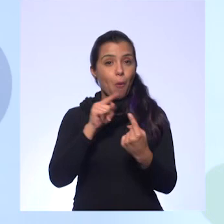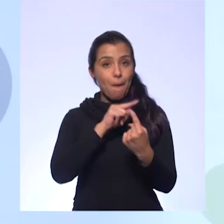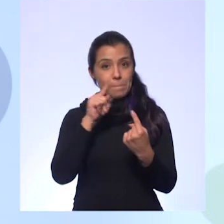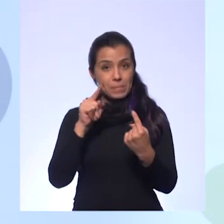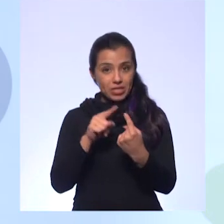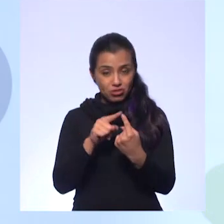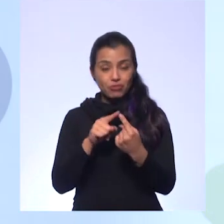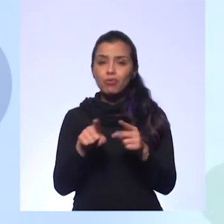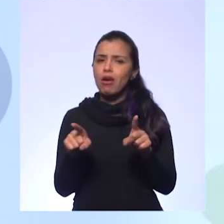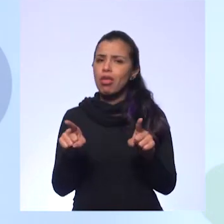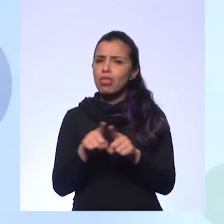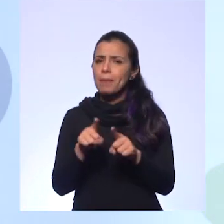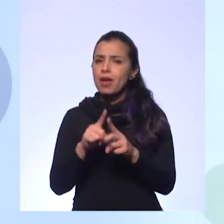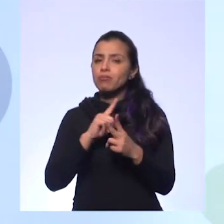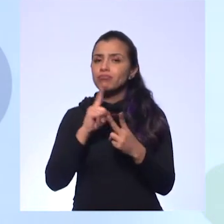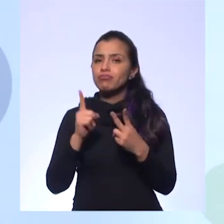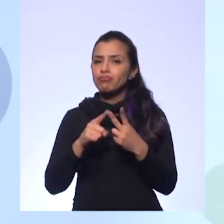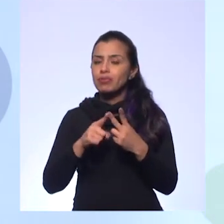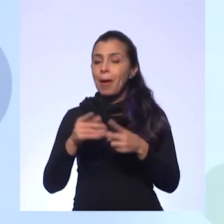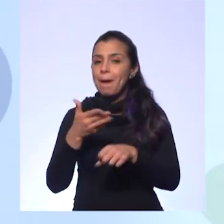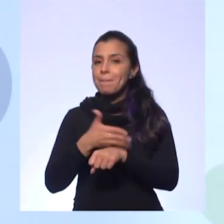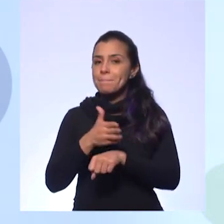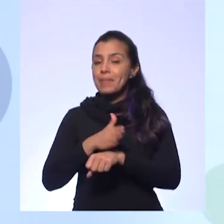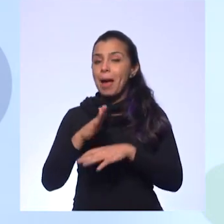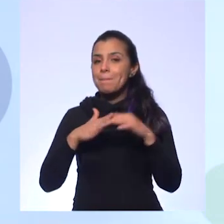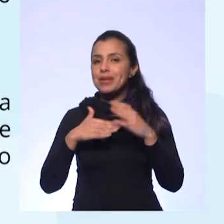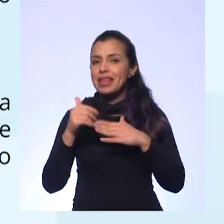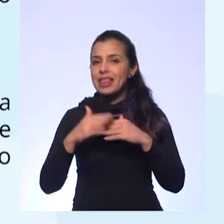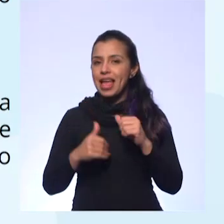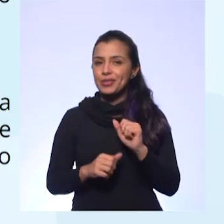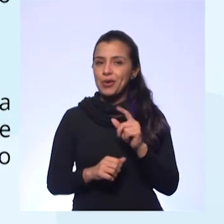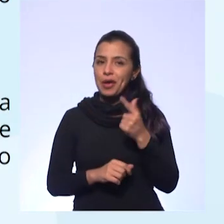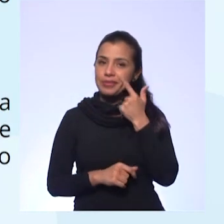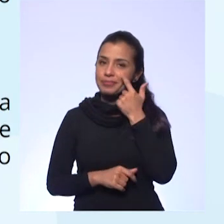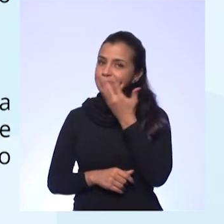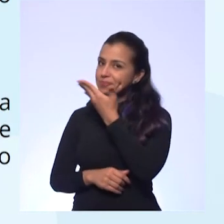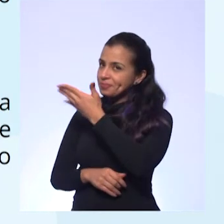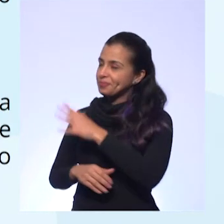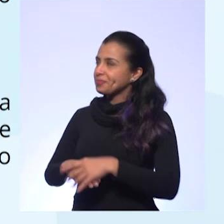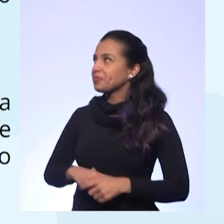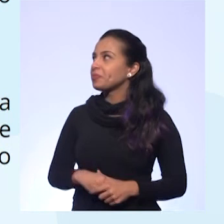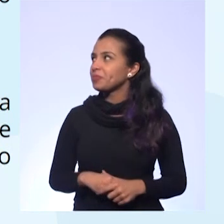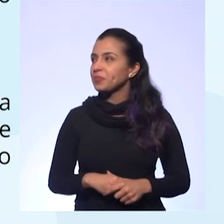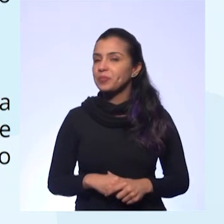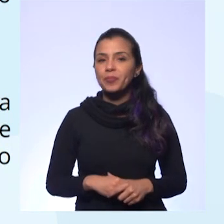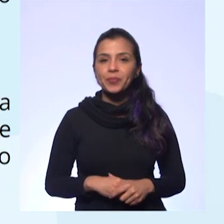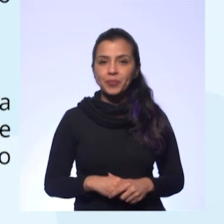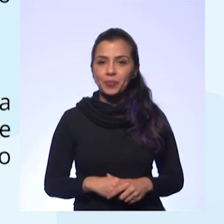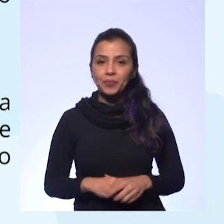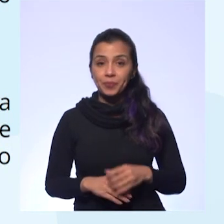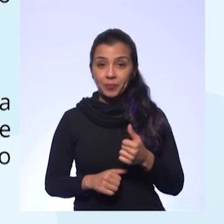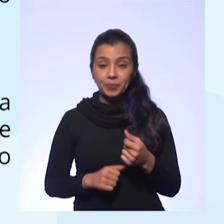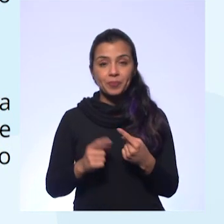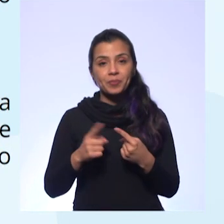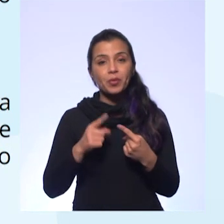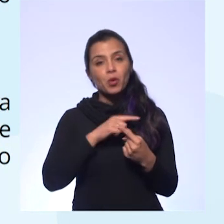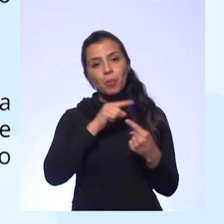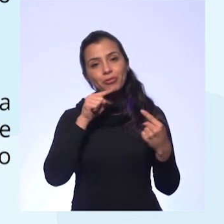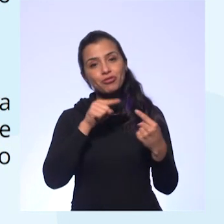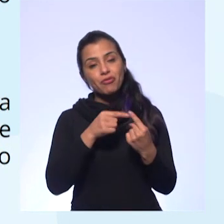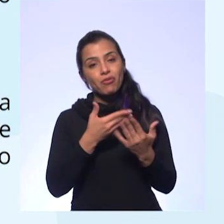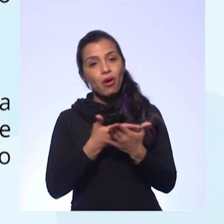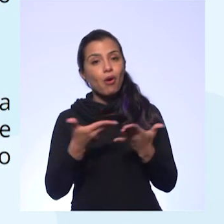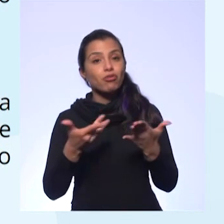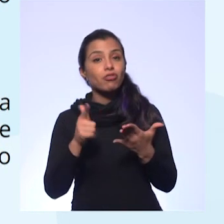e também a habilidade que trabalharemos. Então, vai aparecer na tela para vocês agora. Então, o objetivo da nossa aula